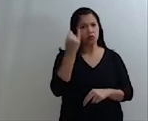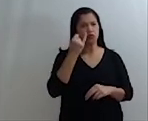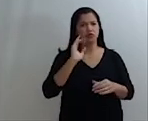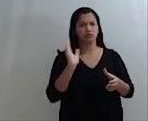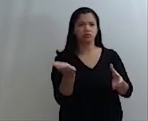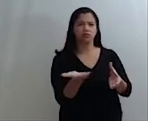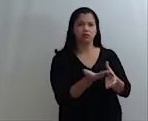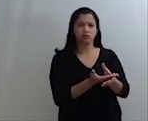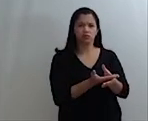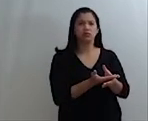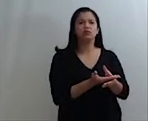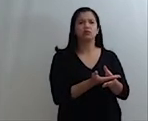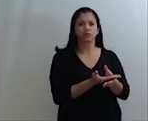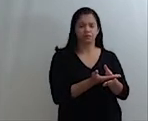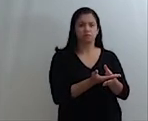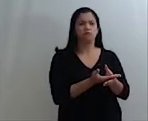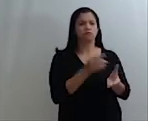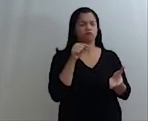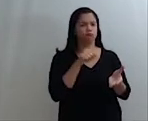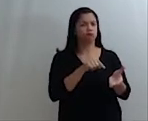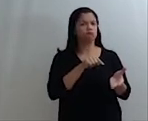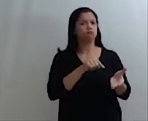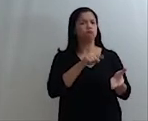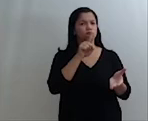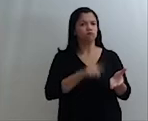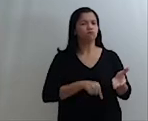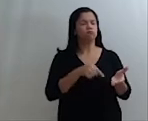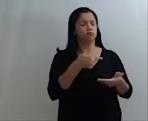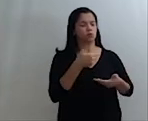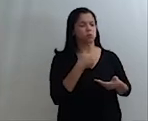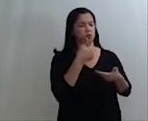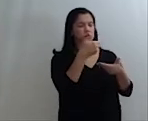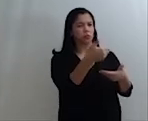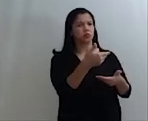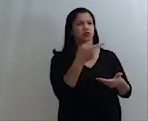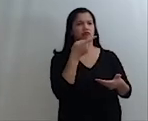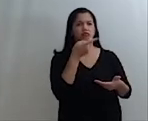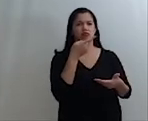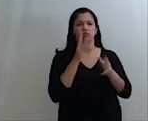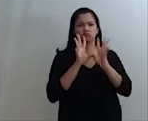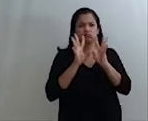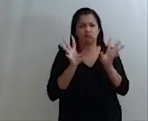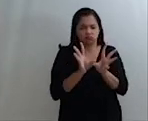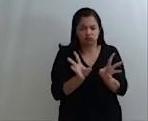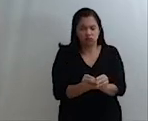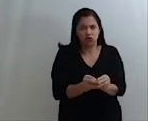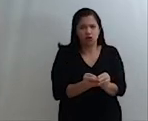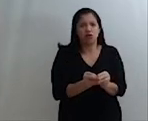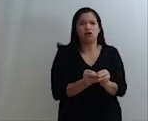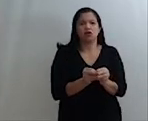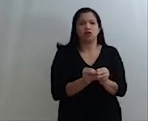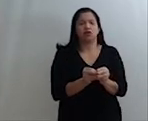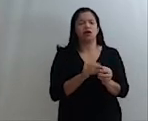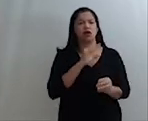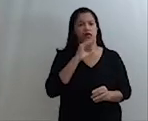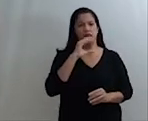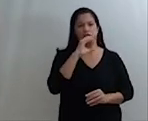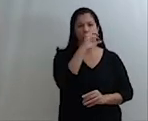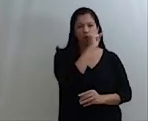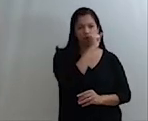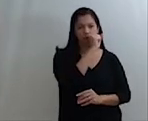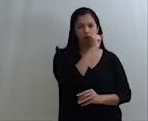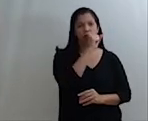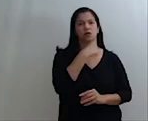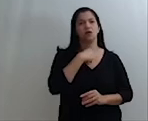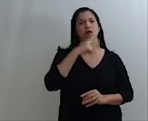eh do excelentíssimo Ministro relator nós vamos fazer a exposição de forma muito breve eh só lembrando que esse caso na